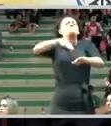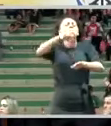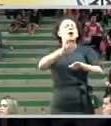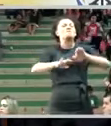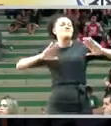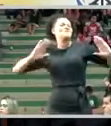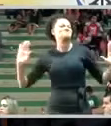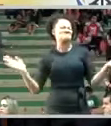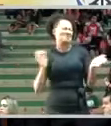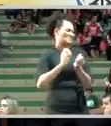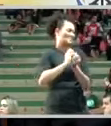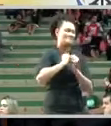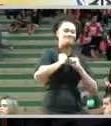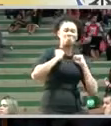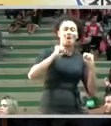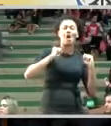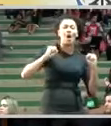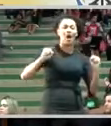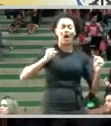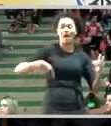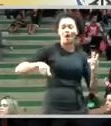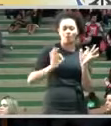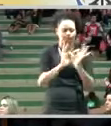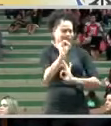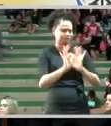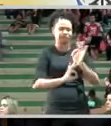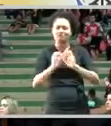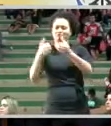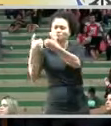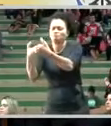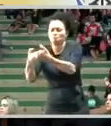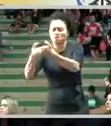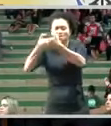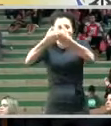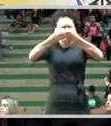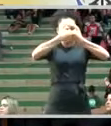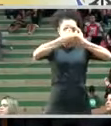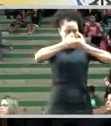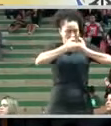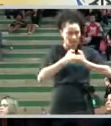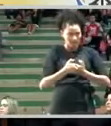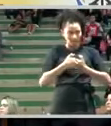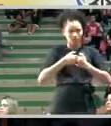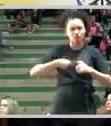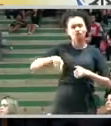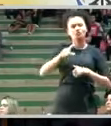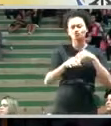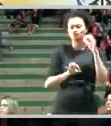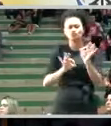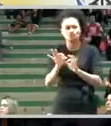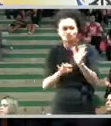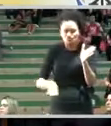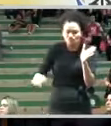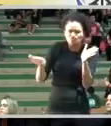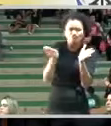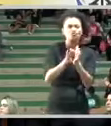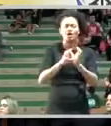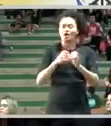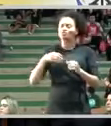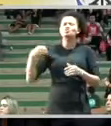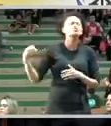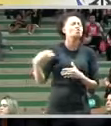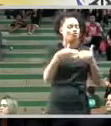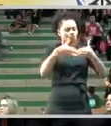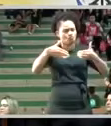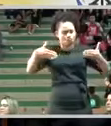arromba programada para trazer a arca. Quando chego em Kiriat Jearim com o carro novo, quem é que